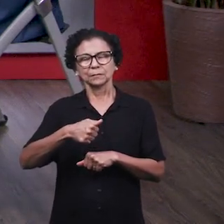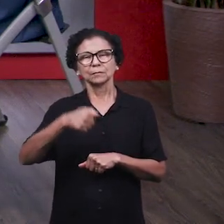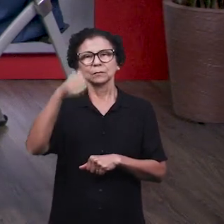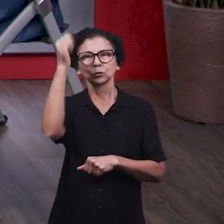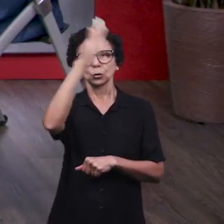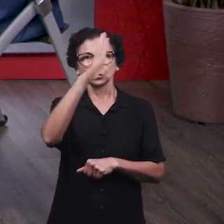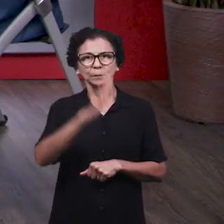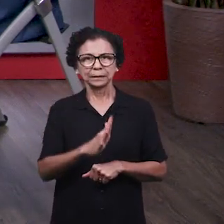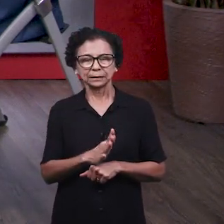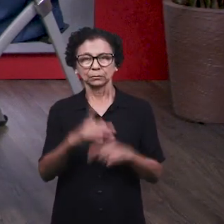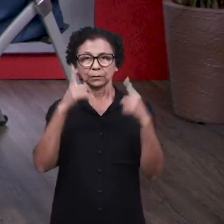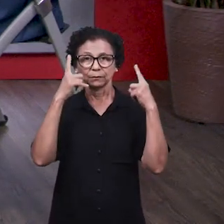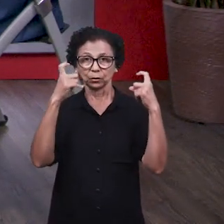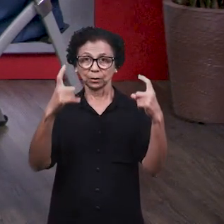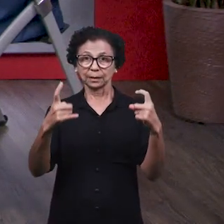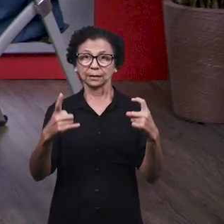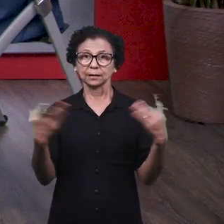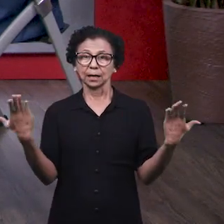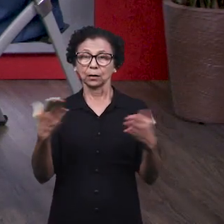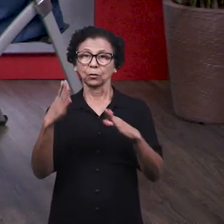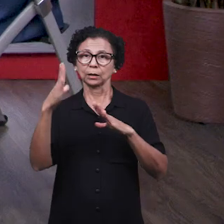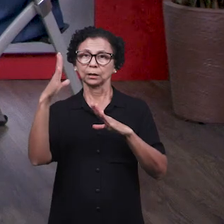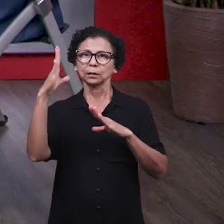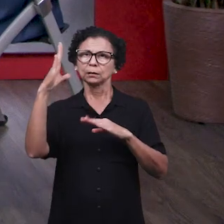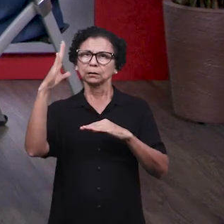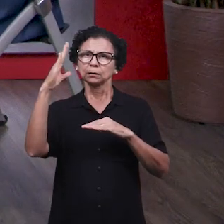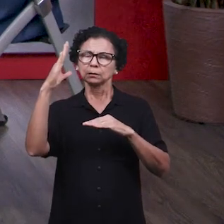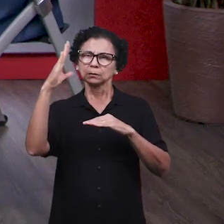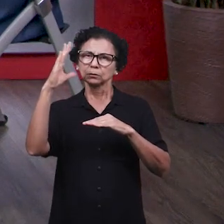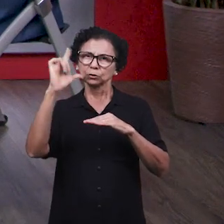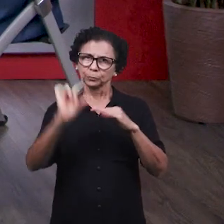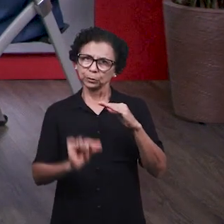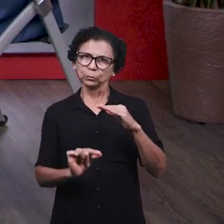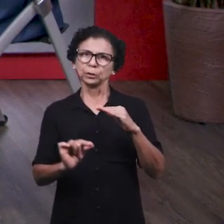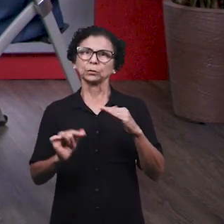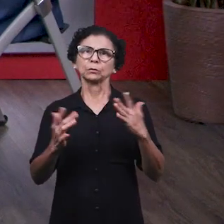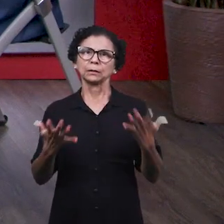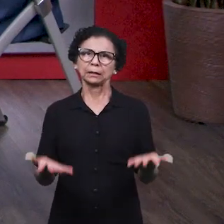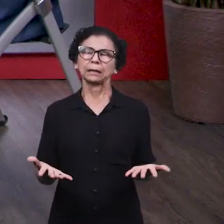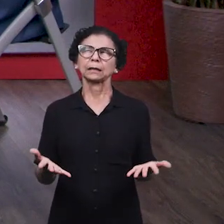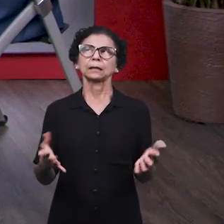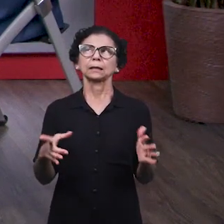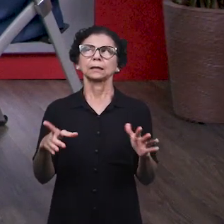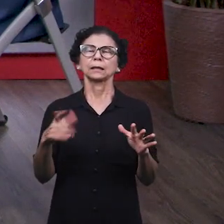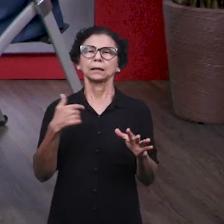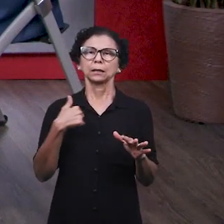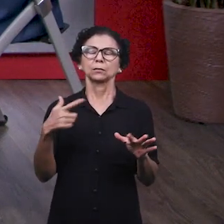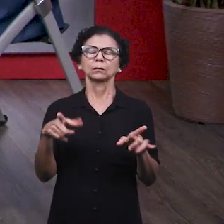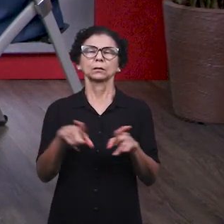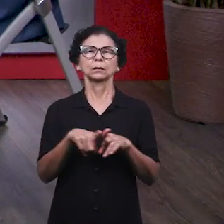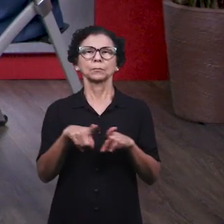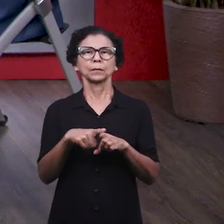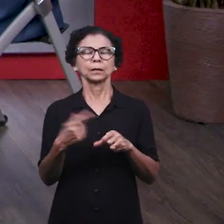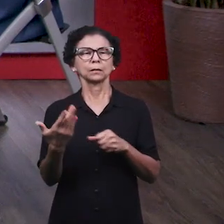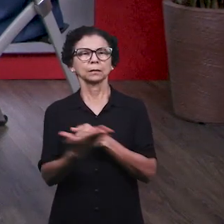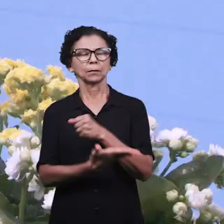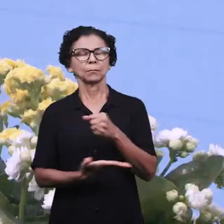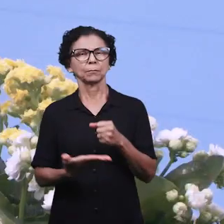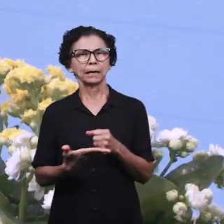um período, eu sou meio irrequieta, mas eu me baseio também muito nas